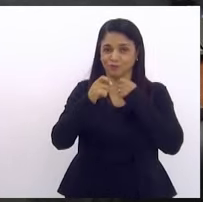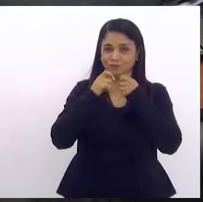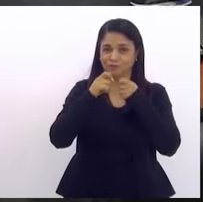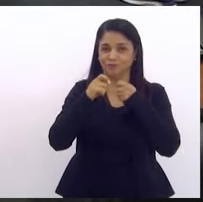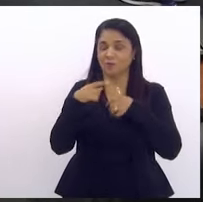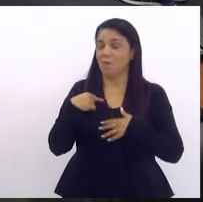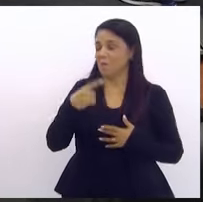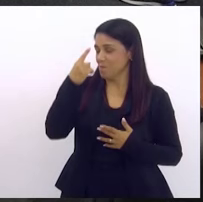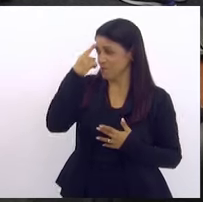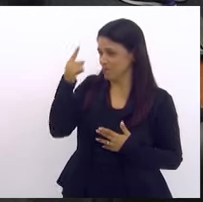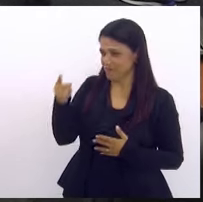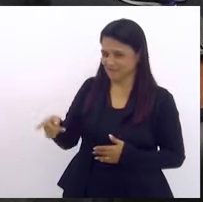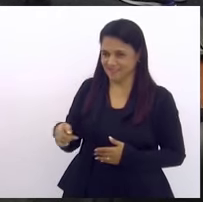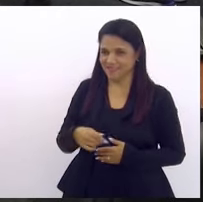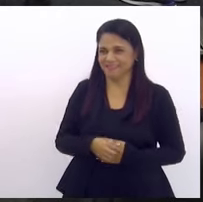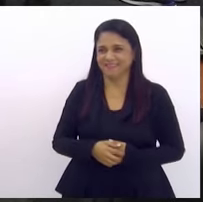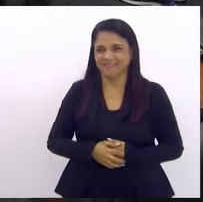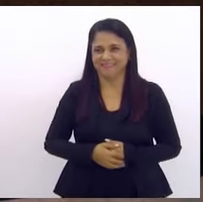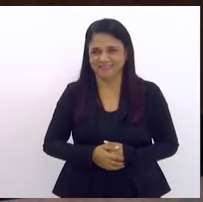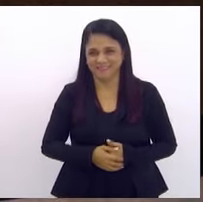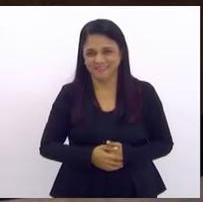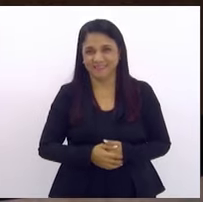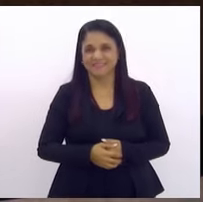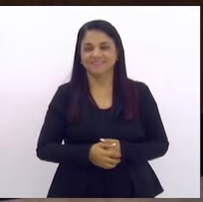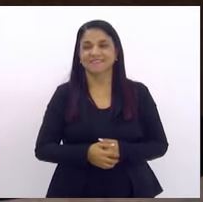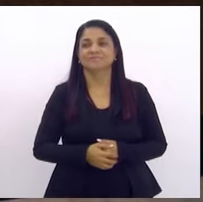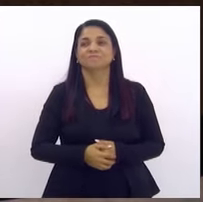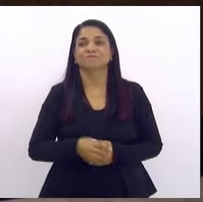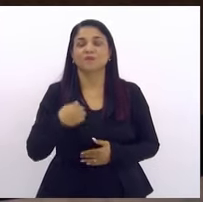âncora. Sério, presidente. Presidente, quero